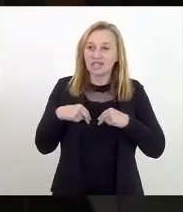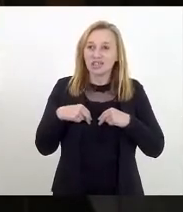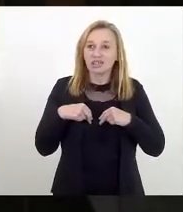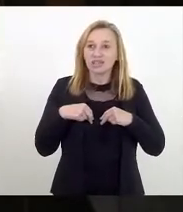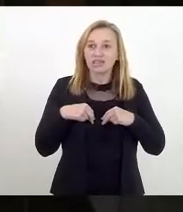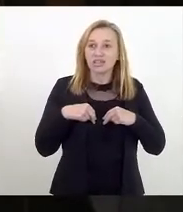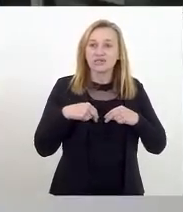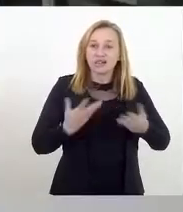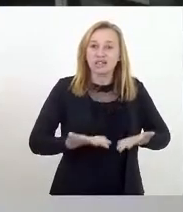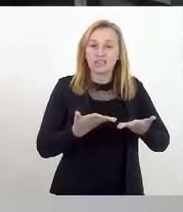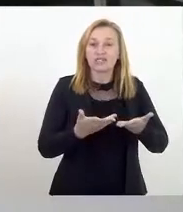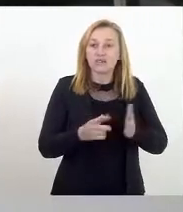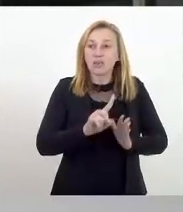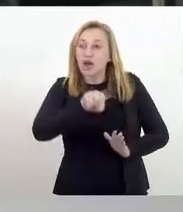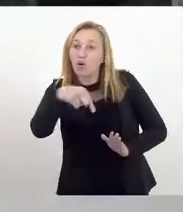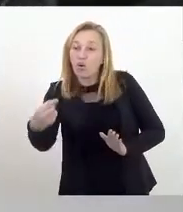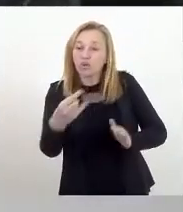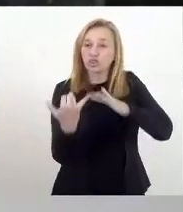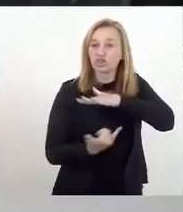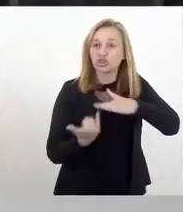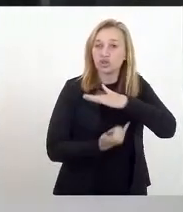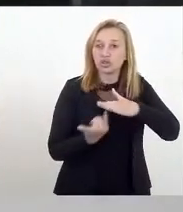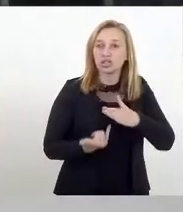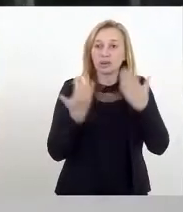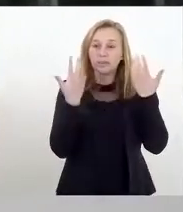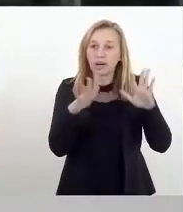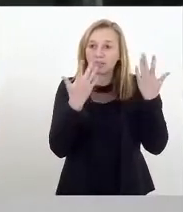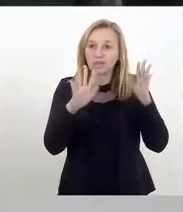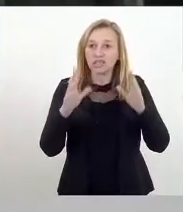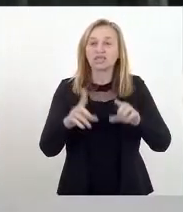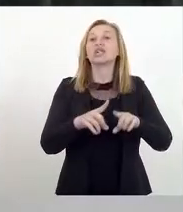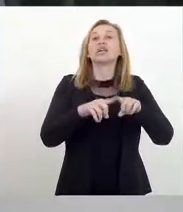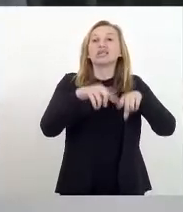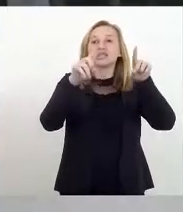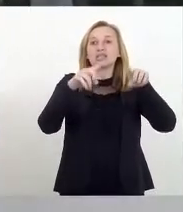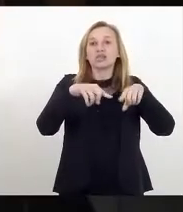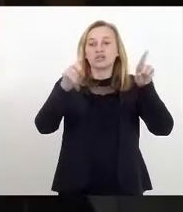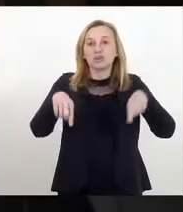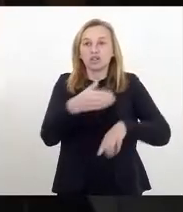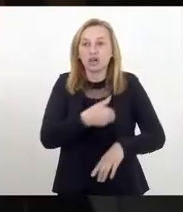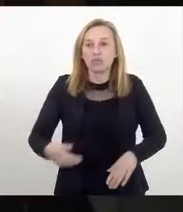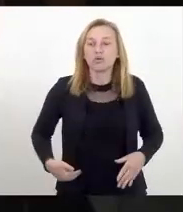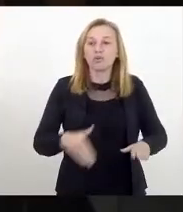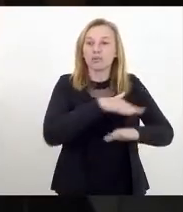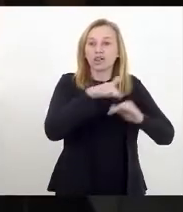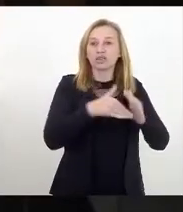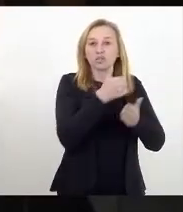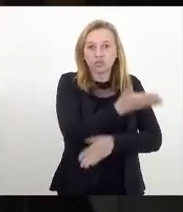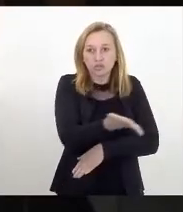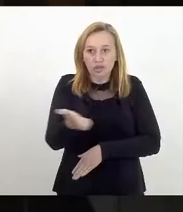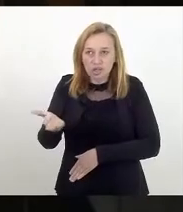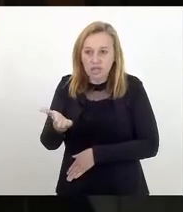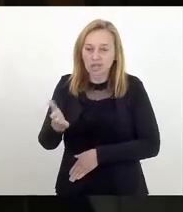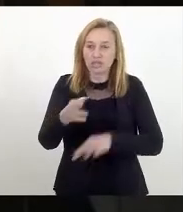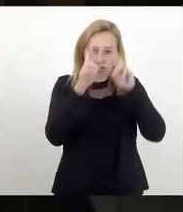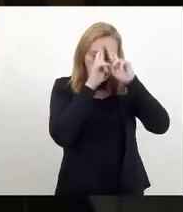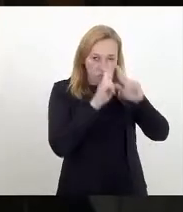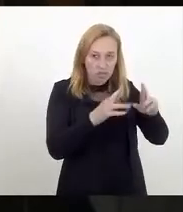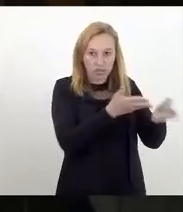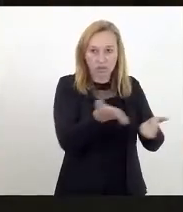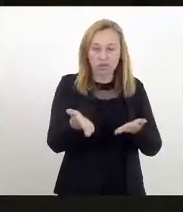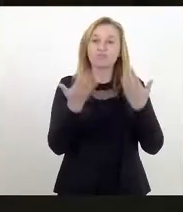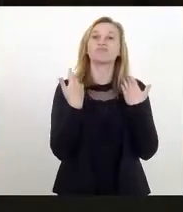paradigma a outras instituições. Salve a Defensoria Pública, vida longa para todos os senhores e senhoras, todo o nosso respeito.